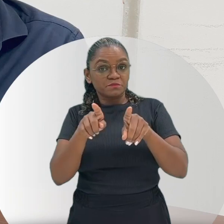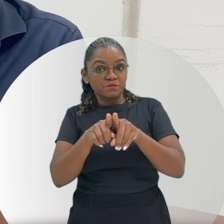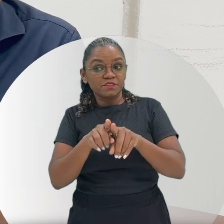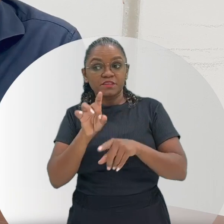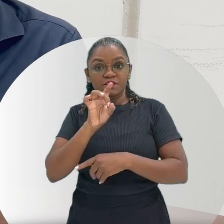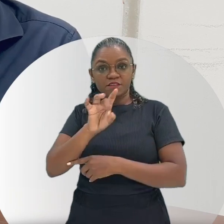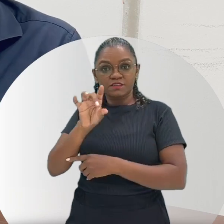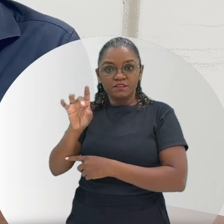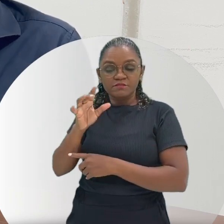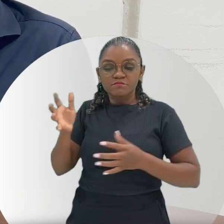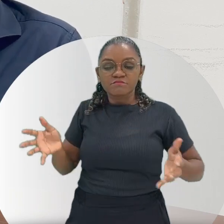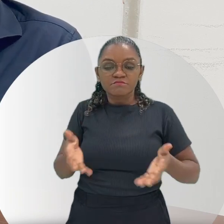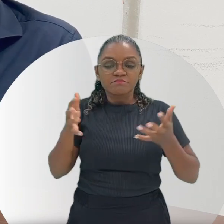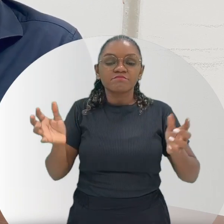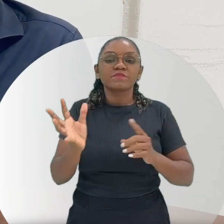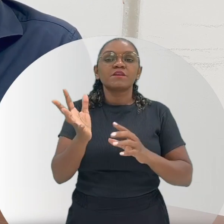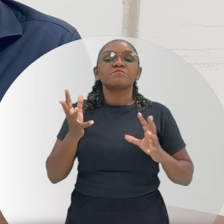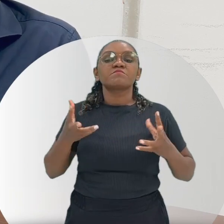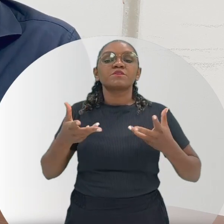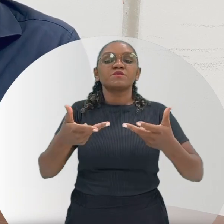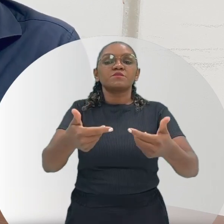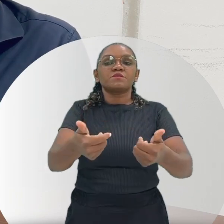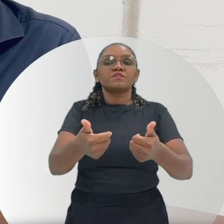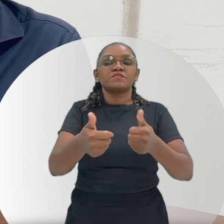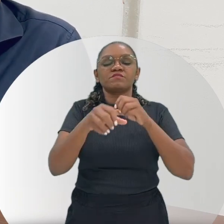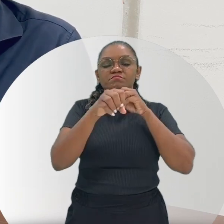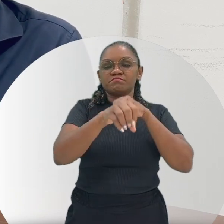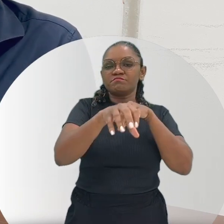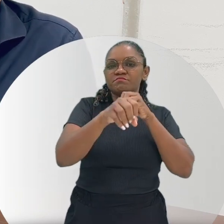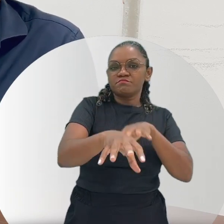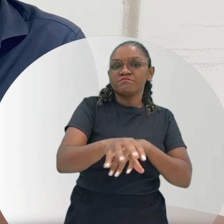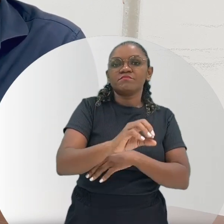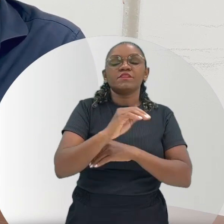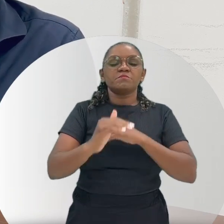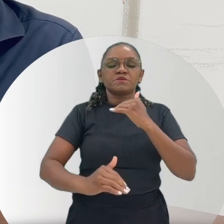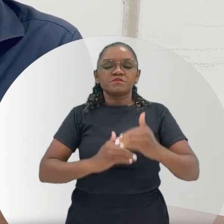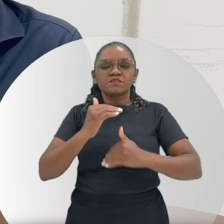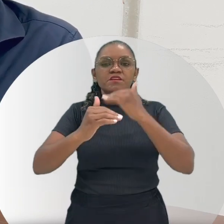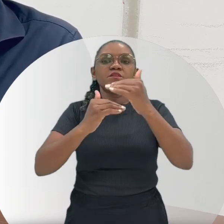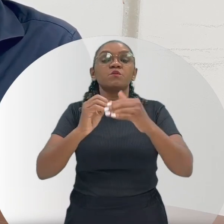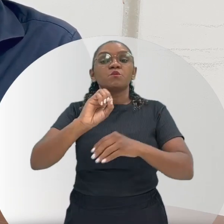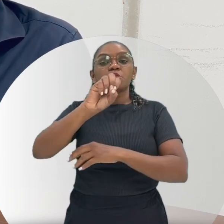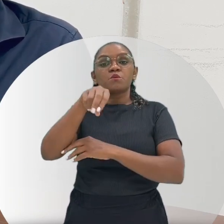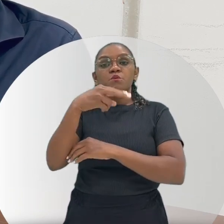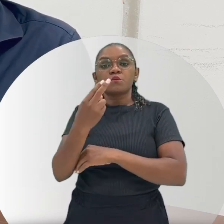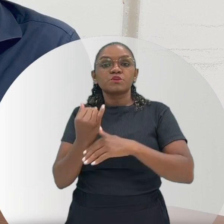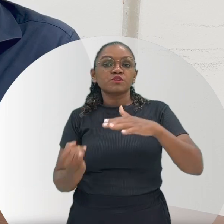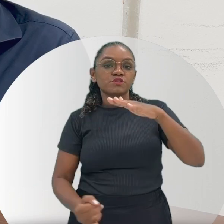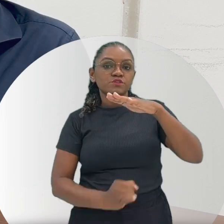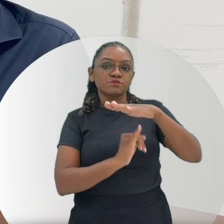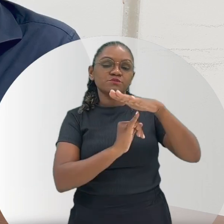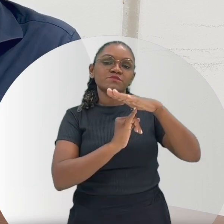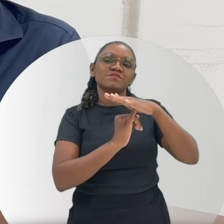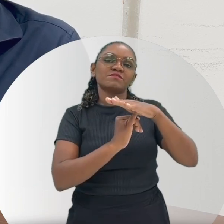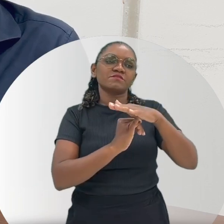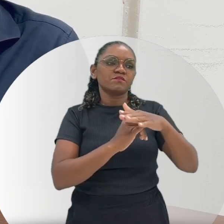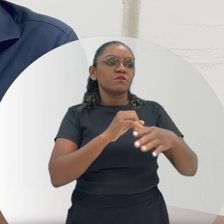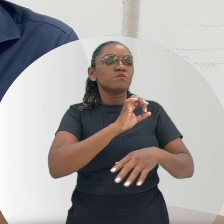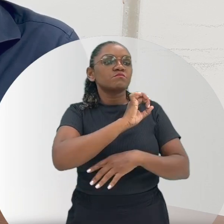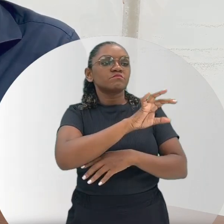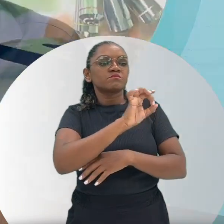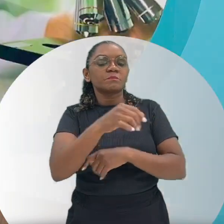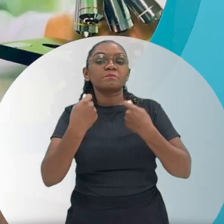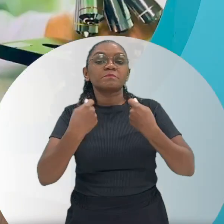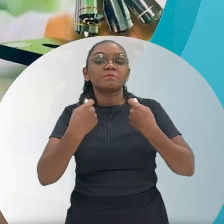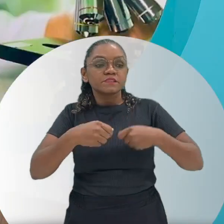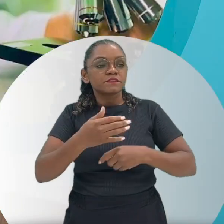uma melhoria da qualidade, seja do ensino, seja do processo, seja da própria instituição, nas unidades que precisam de alguma melhoria.